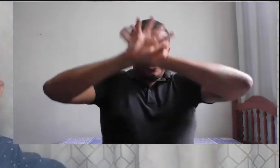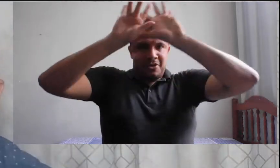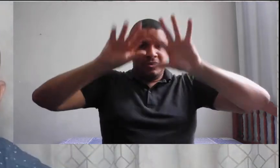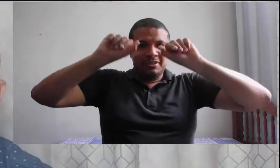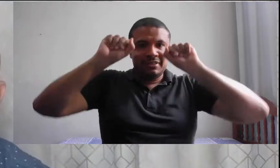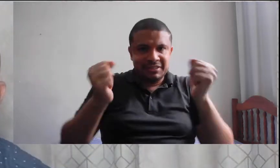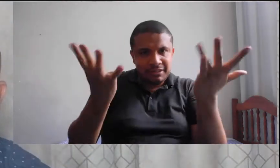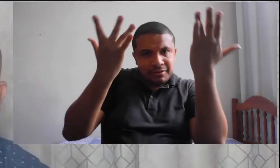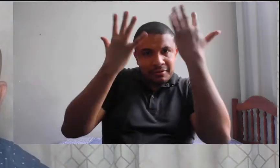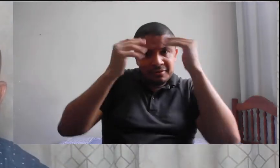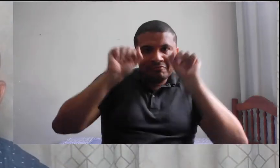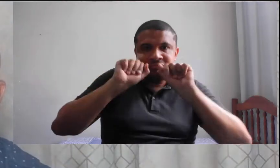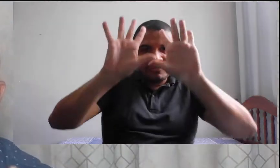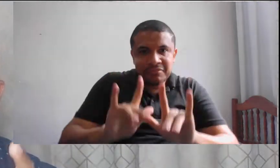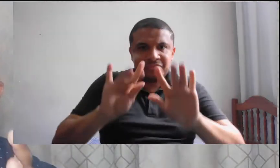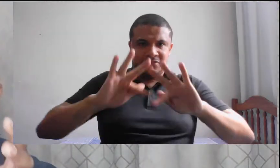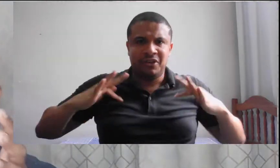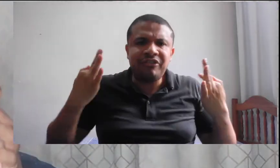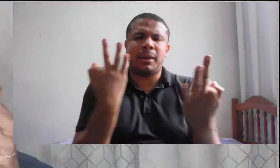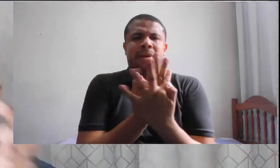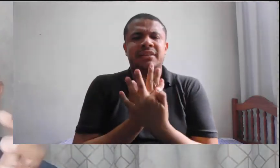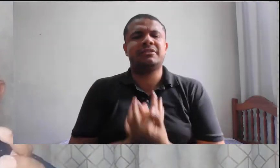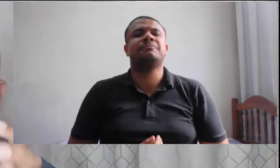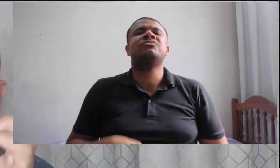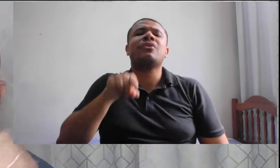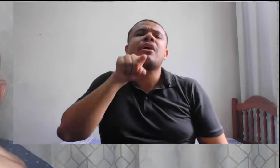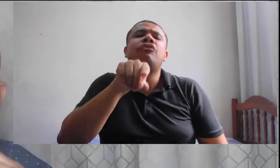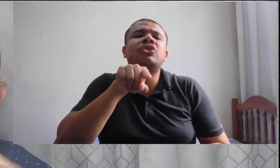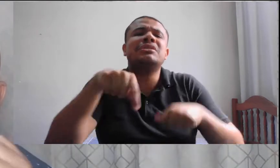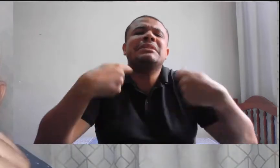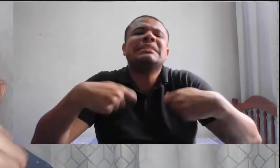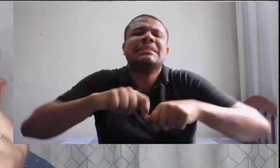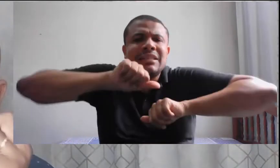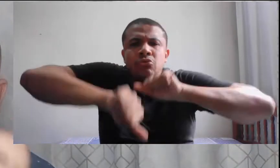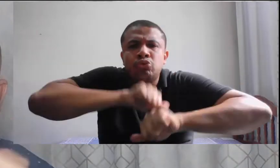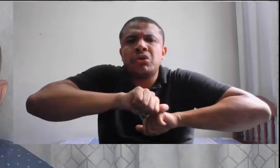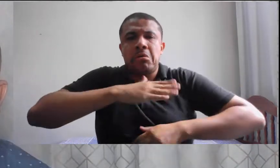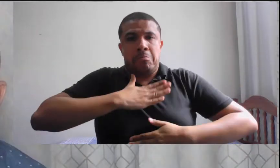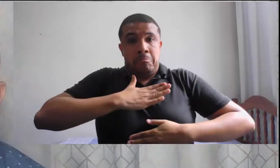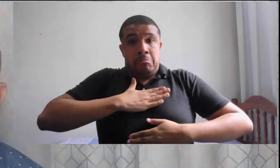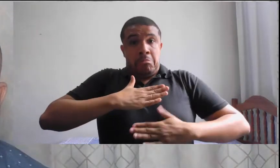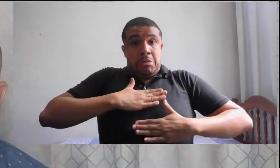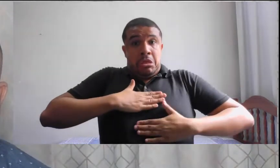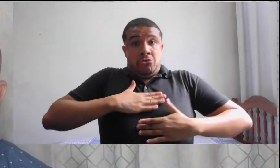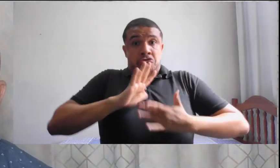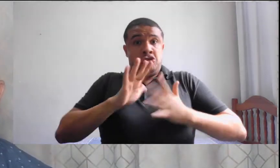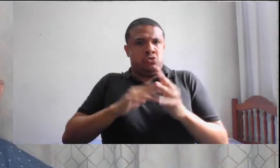habitar você e habitar toda a sua casa. Você precisa ser transformado por meu poder.